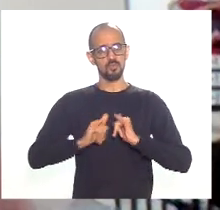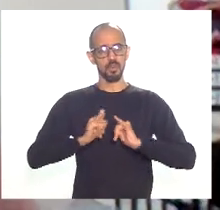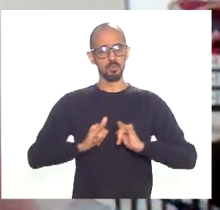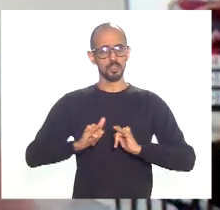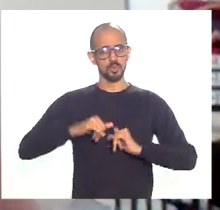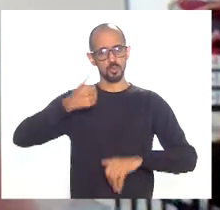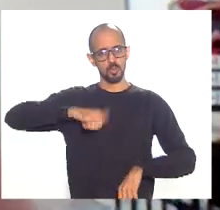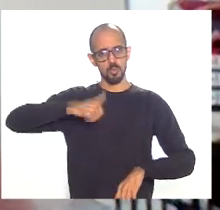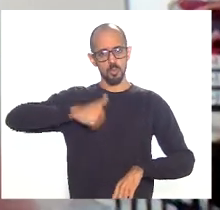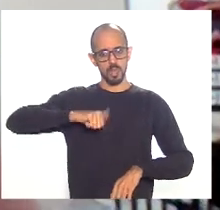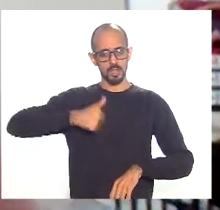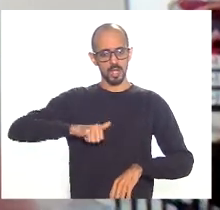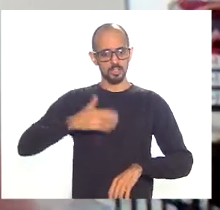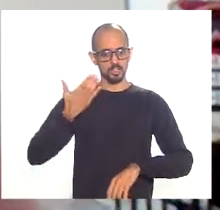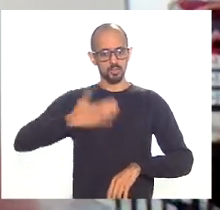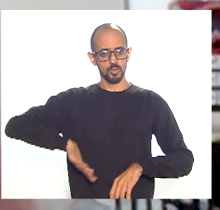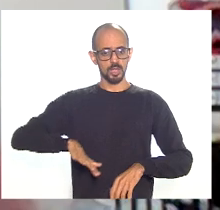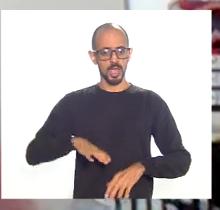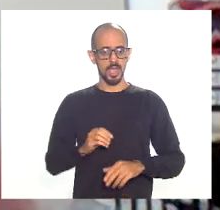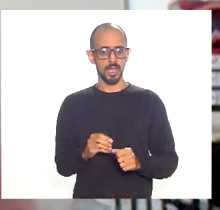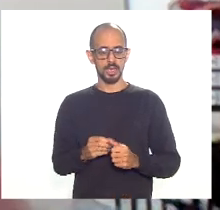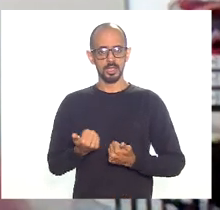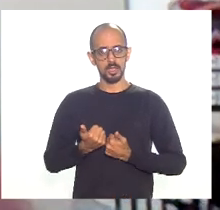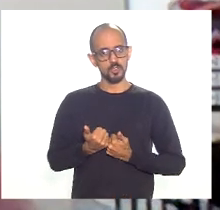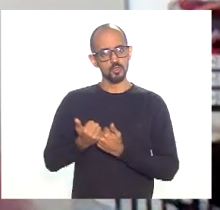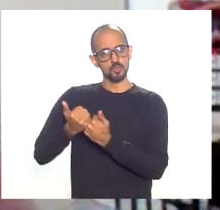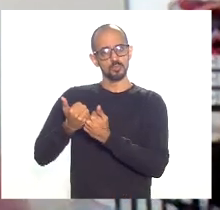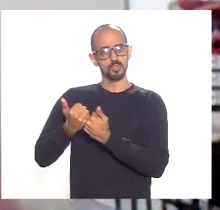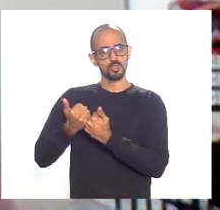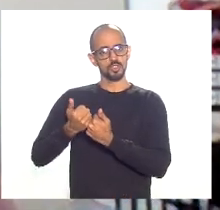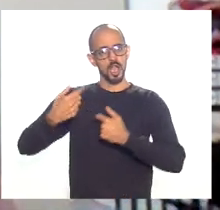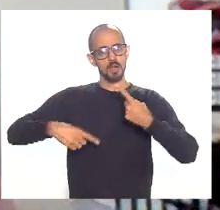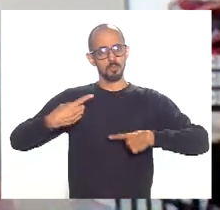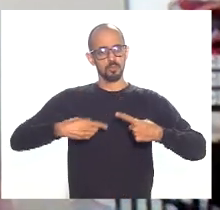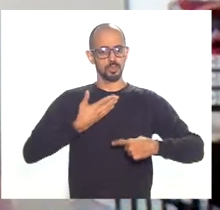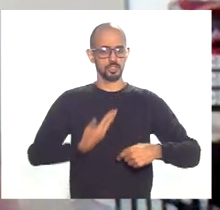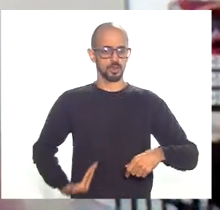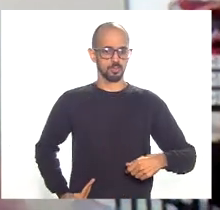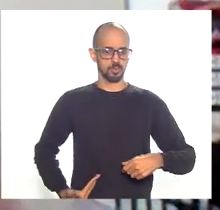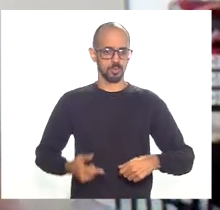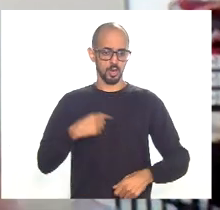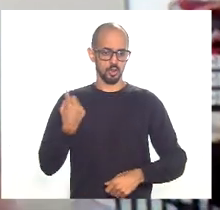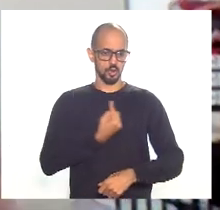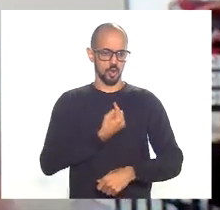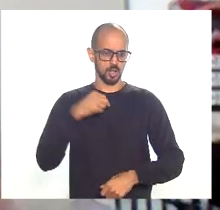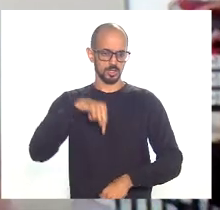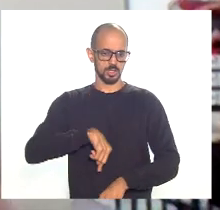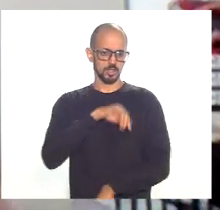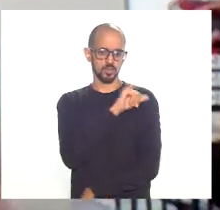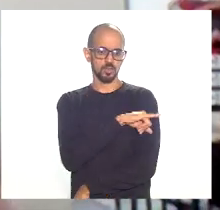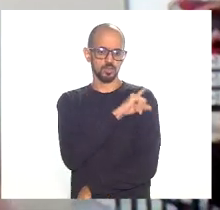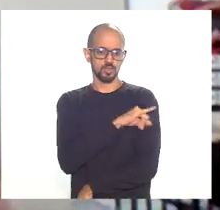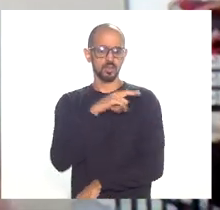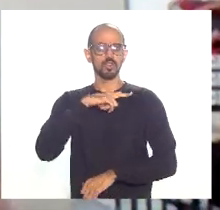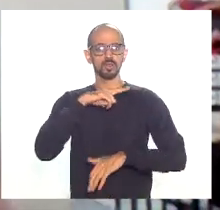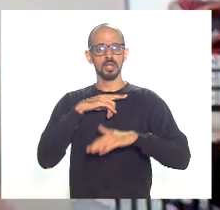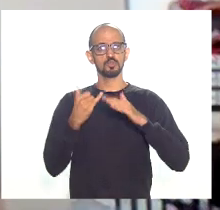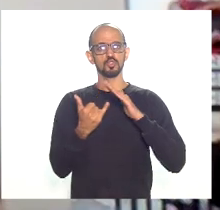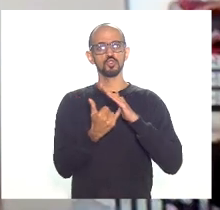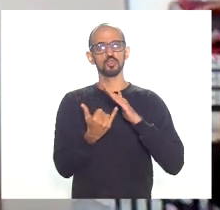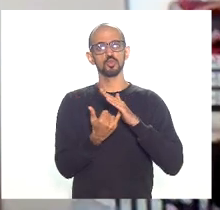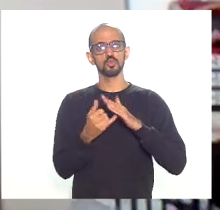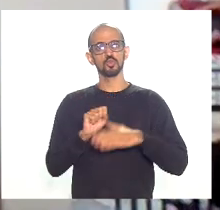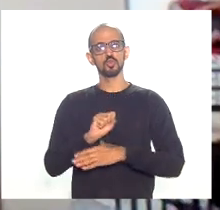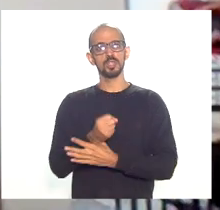querem produzir informações que subsidiem políticas públicas, né? A gente aqui no Rio de Janeiro tem o Instituto de Segurança Pública, a gente a